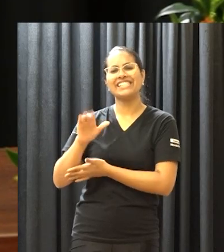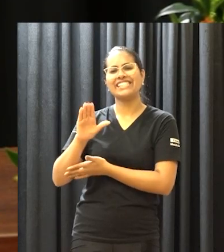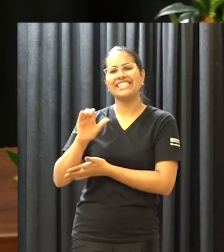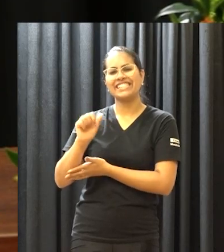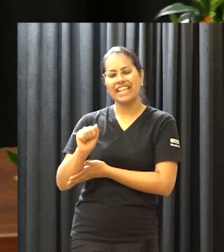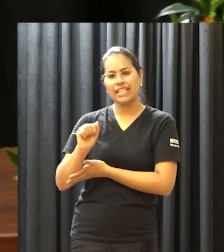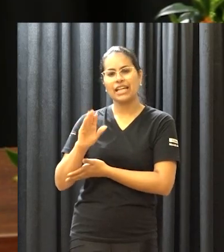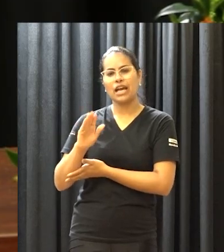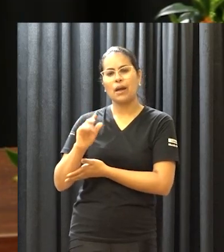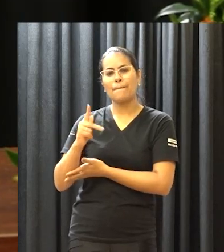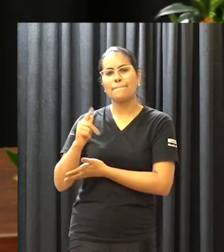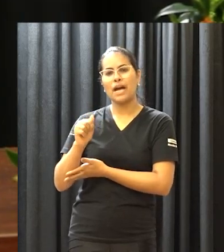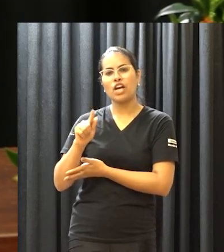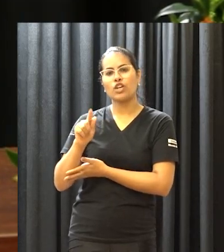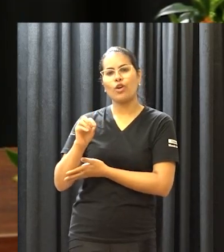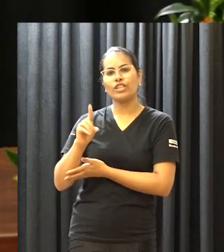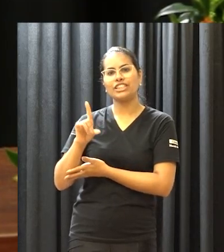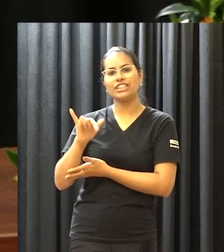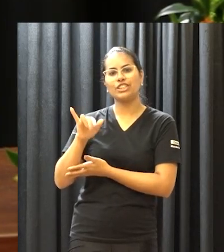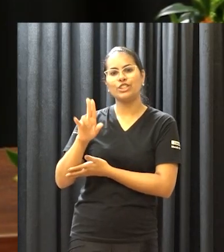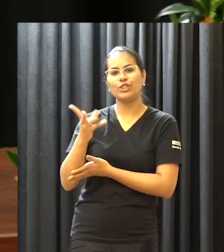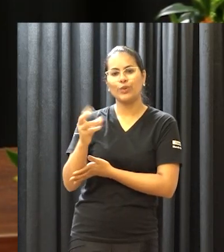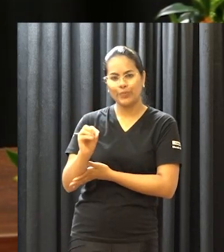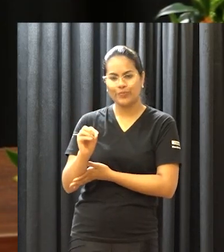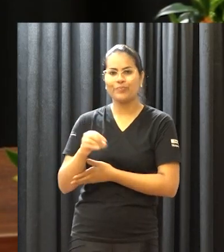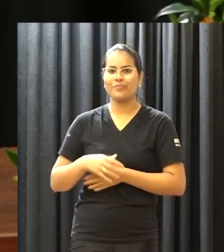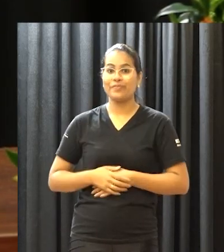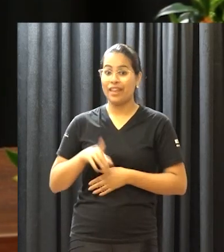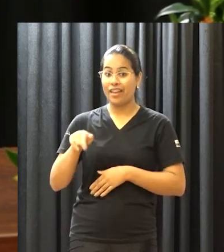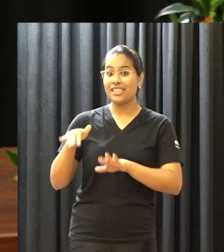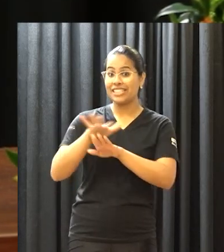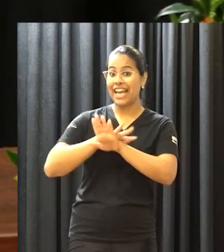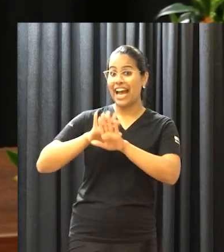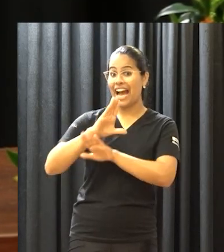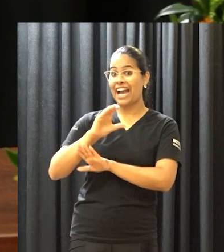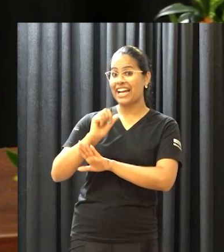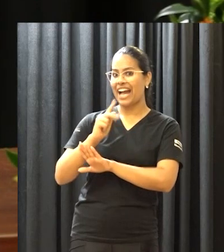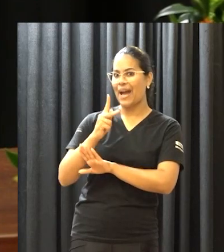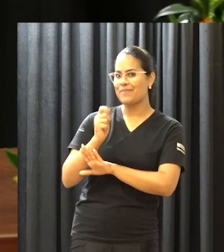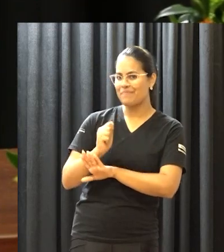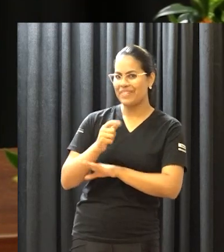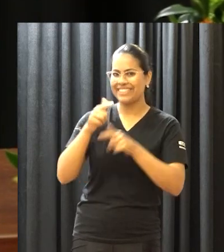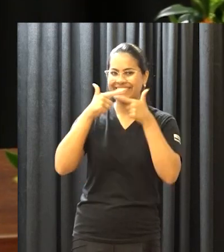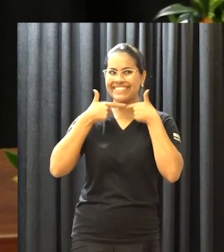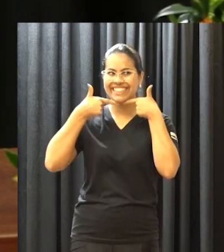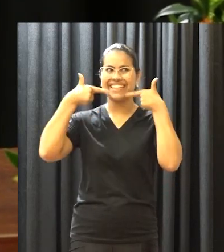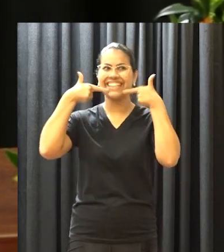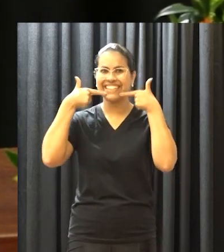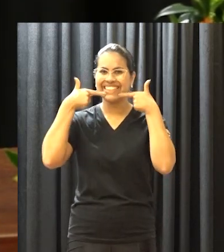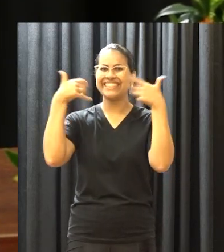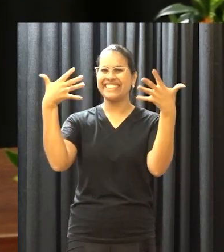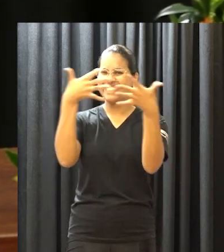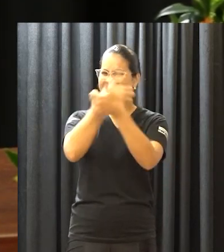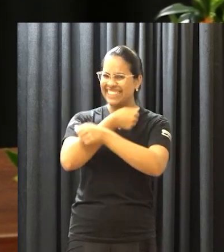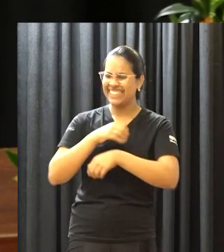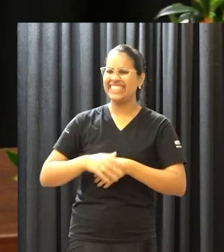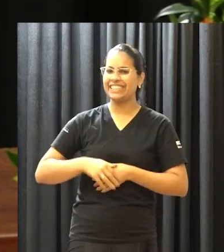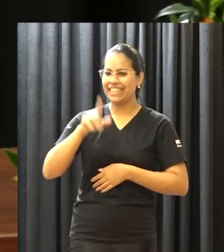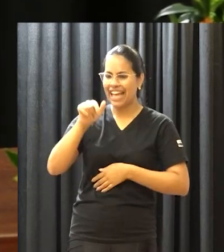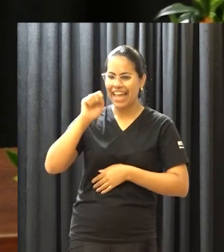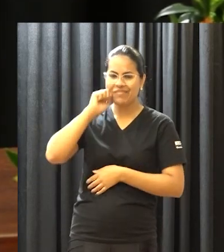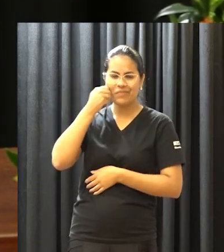de azul. Essa é a capa da música da Wanda. A Wanda está com um sorriso farto, esse sorriso farto. Wanda é uma mulher negra, de cabelo